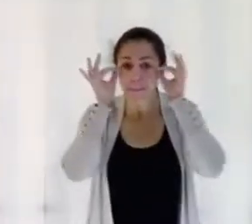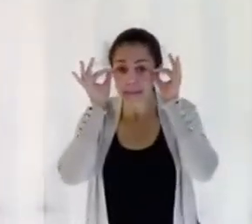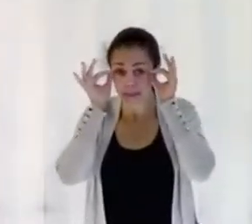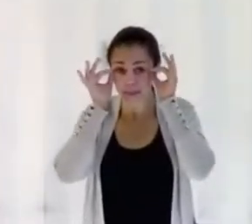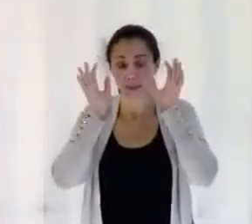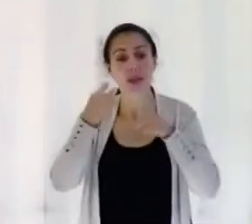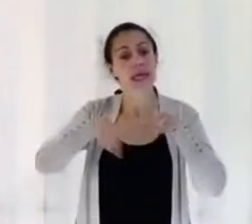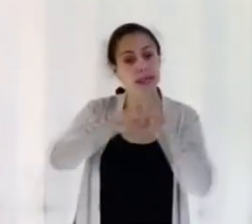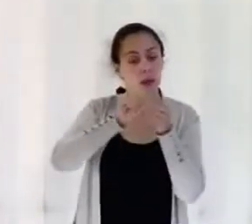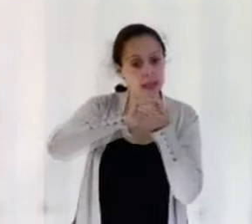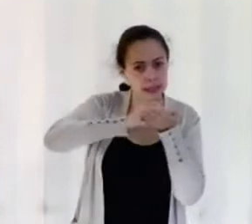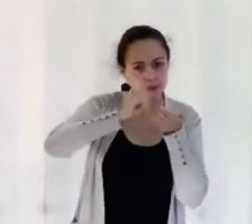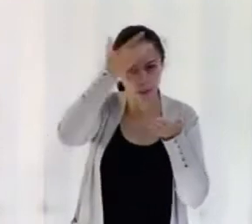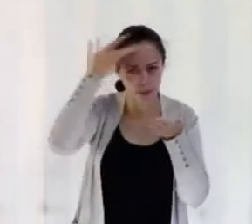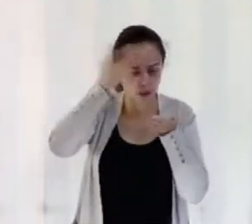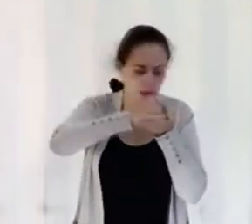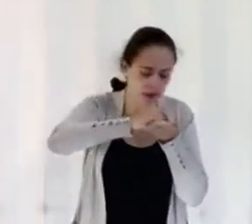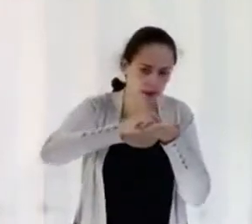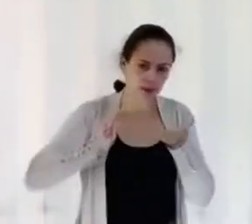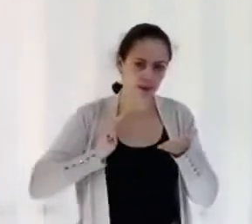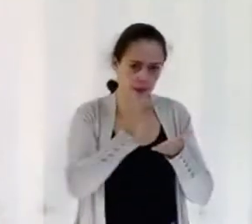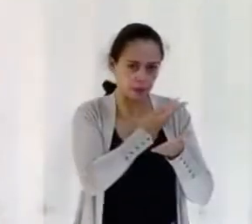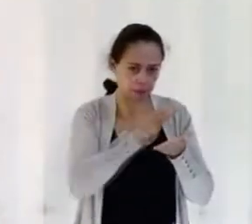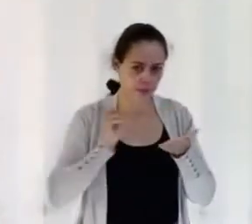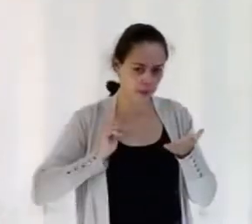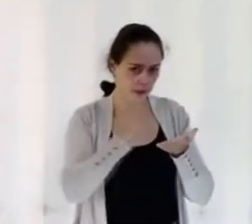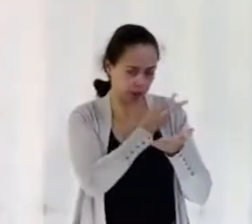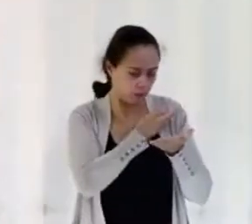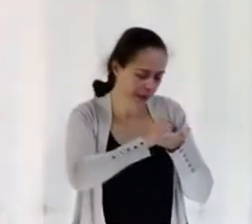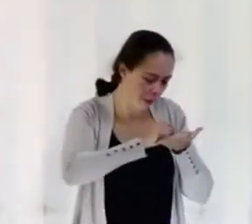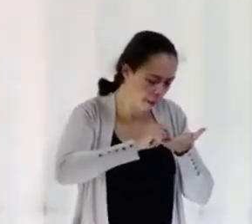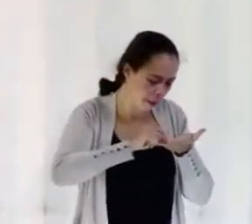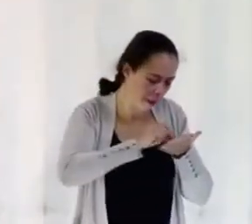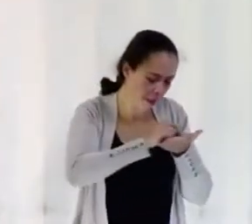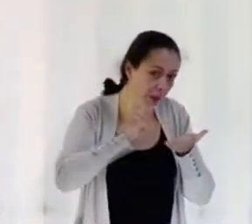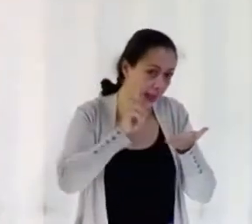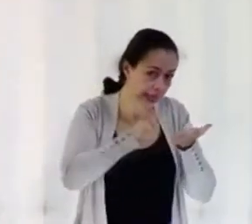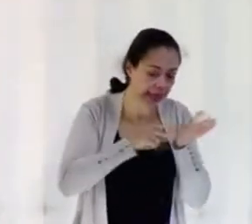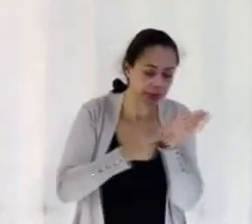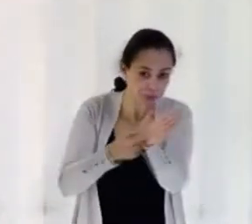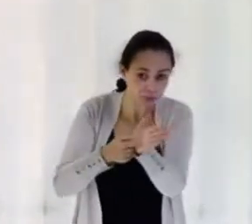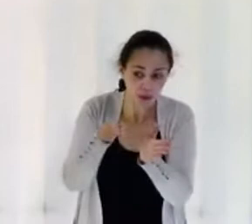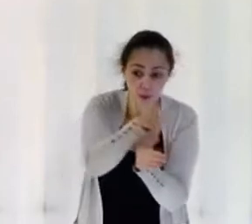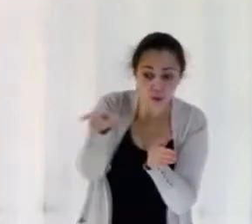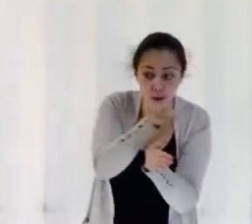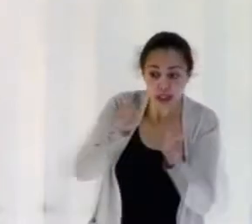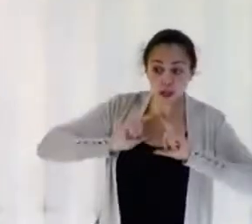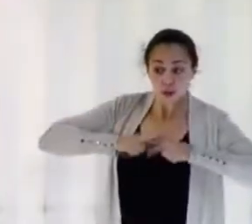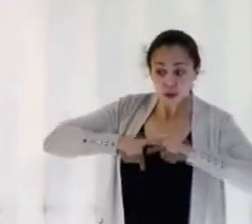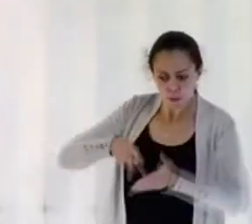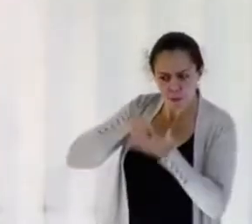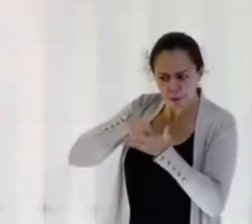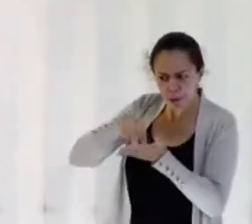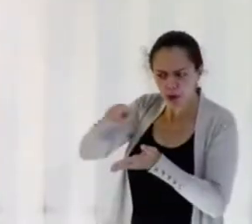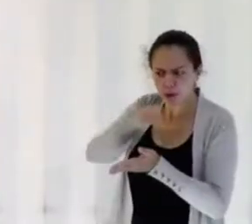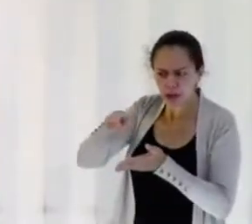estavam sofrendo perseguição e que precisavam de se manterem nessa nova fase